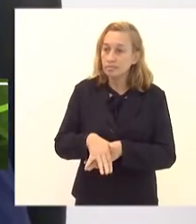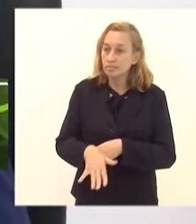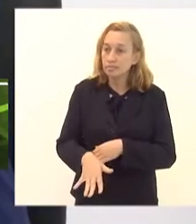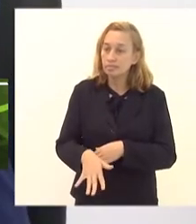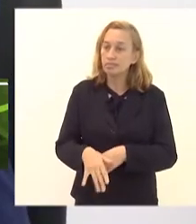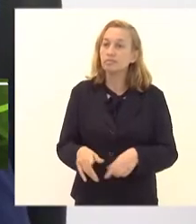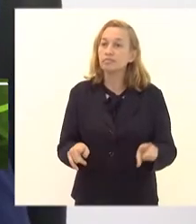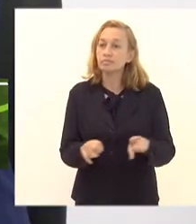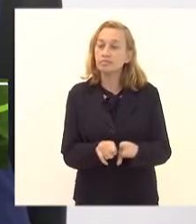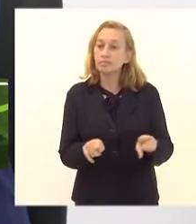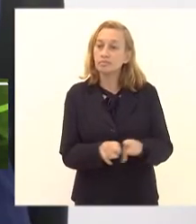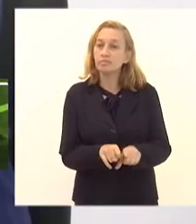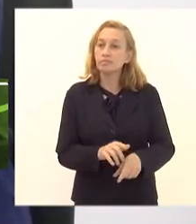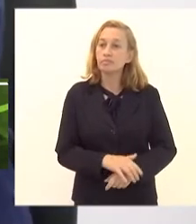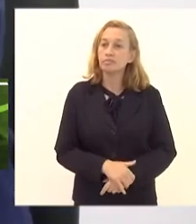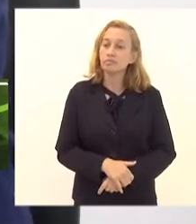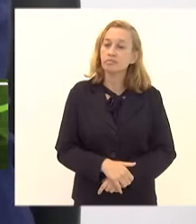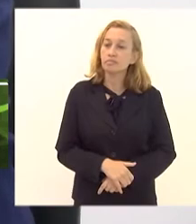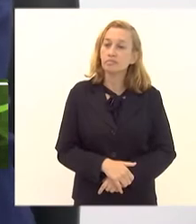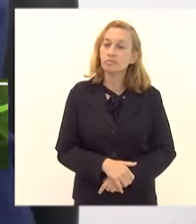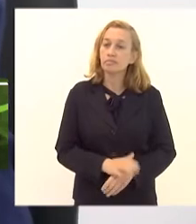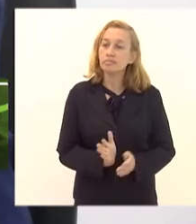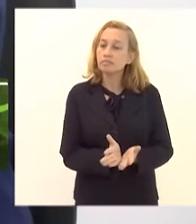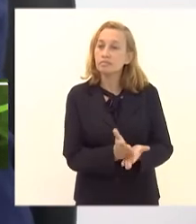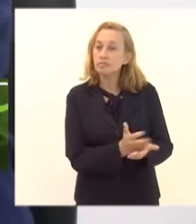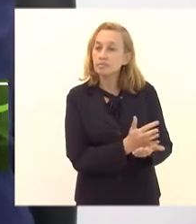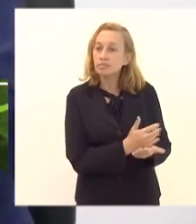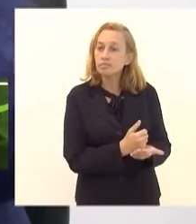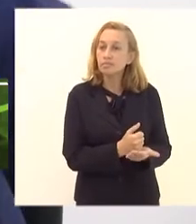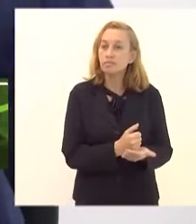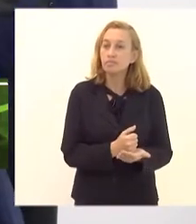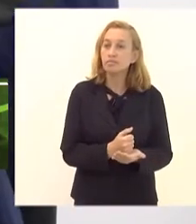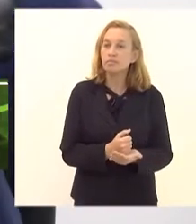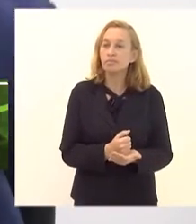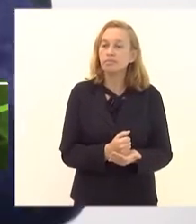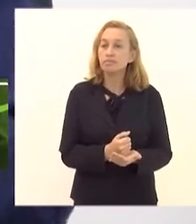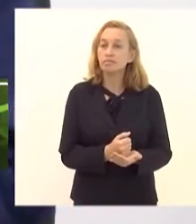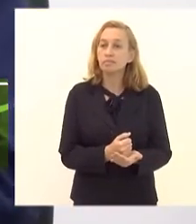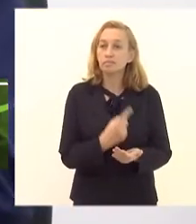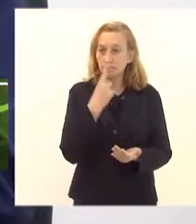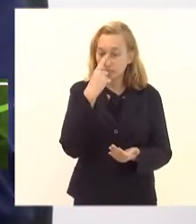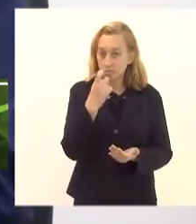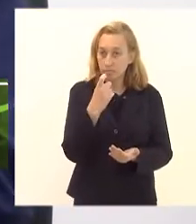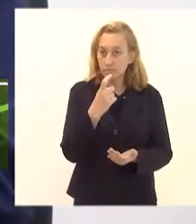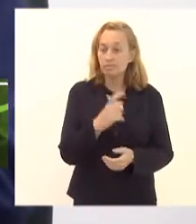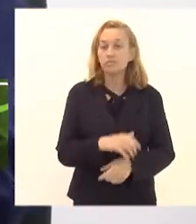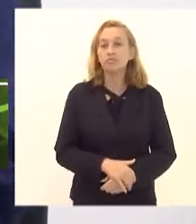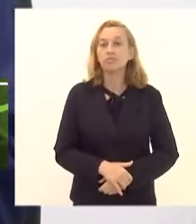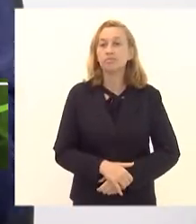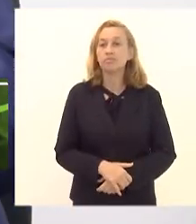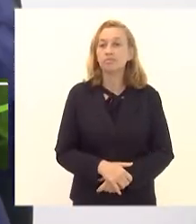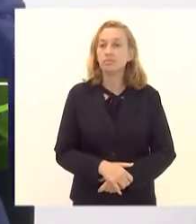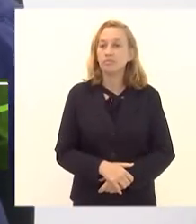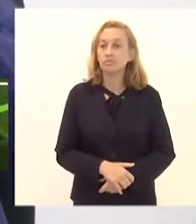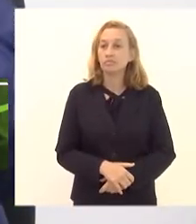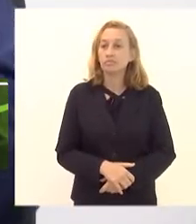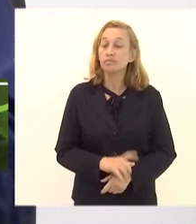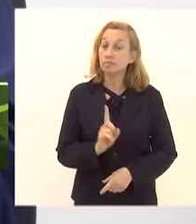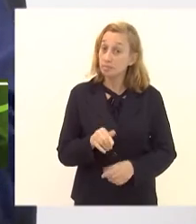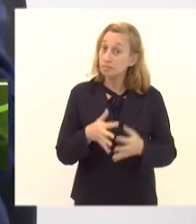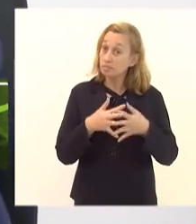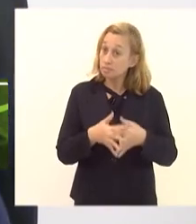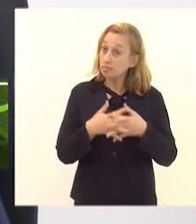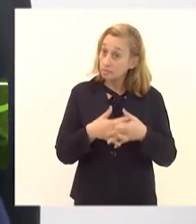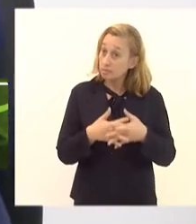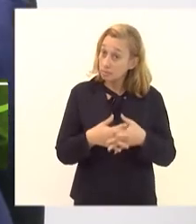questão da coleta e destinação dos resíduos sólidos, né? Que é um negócio complicado